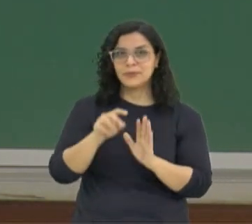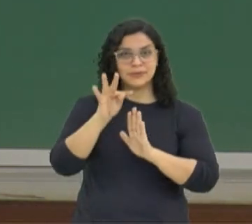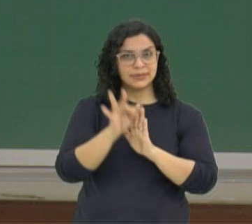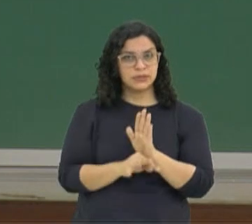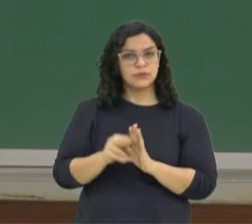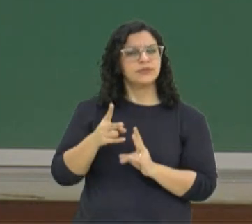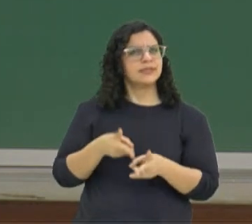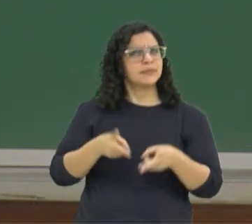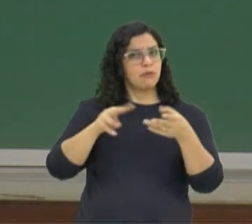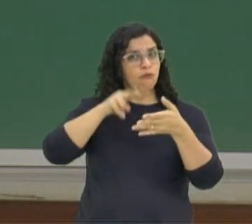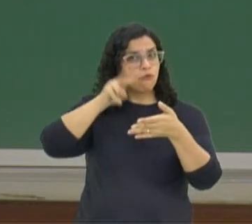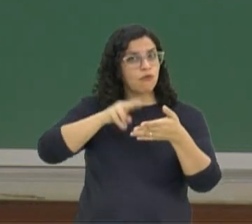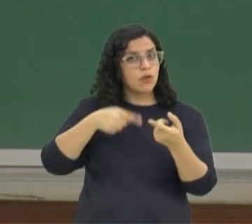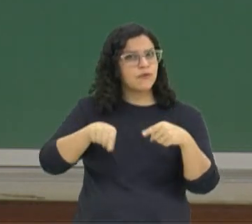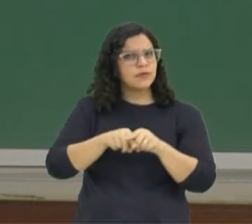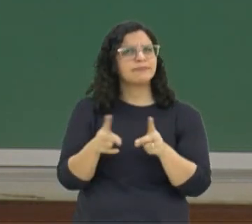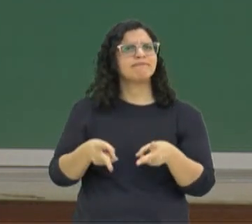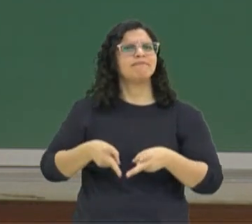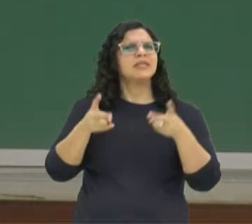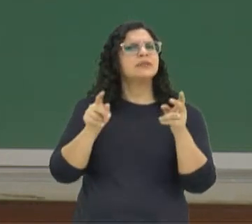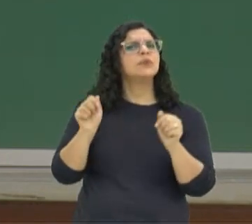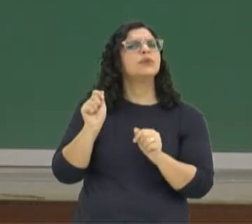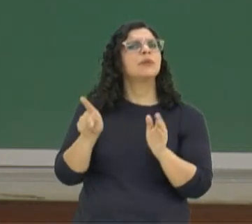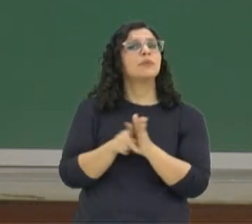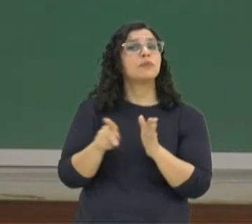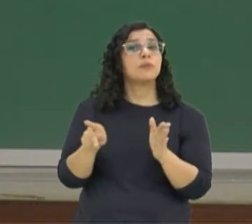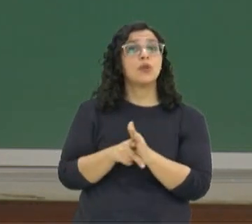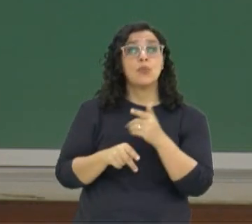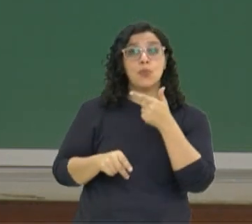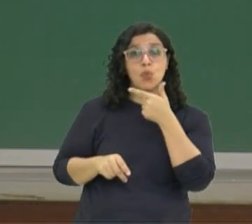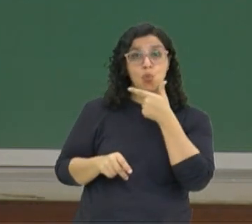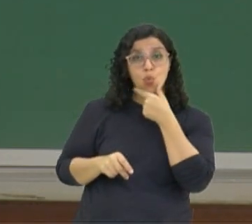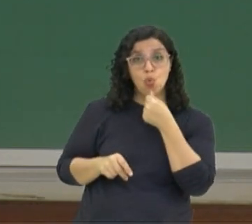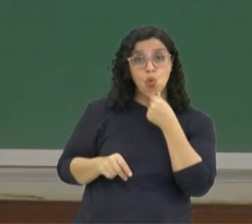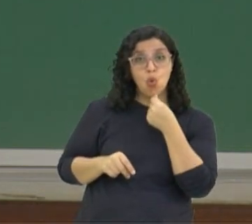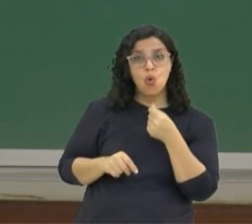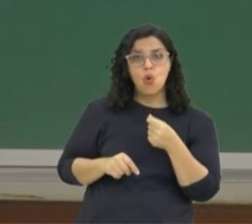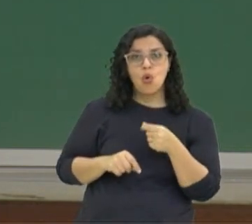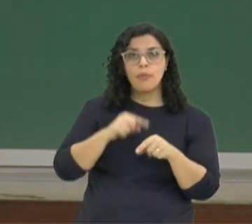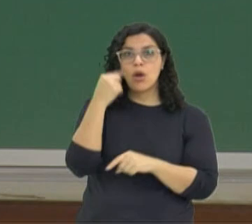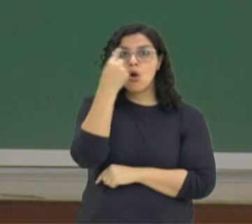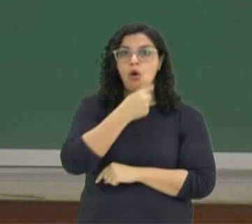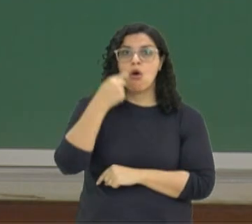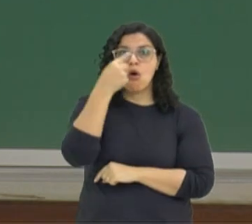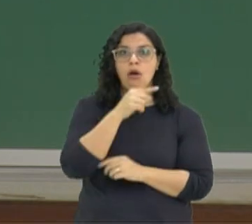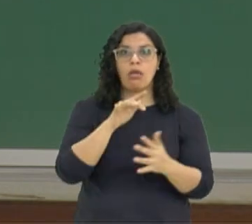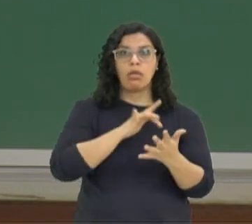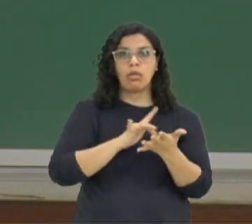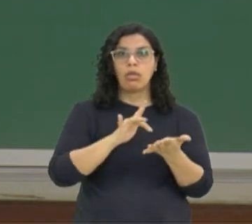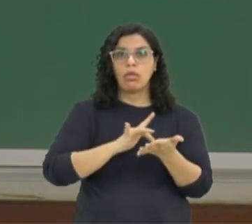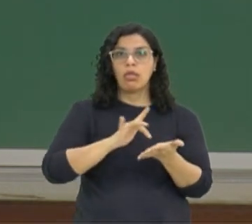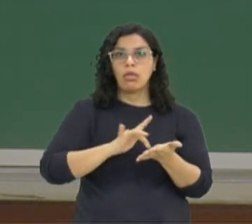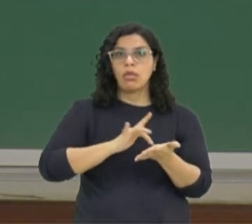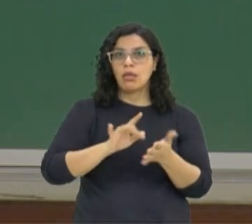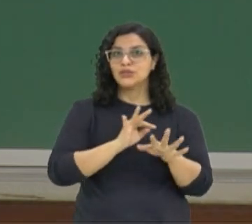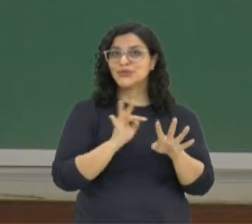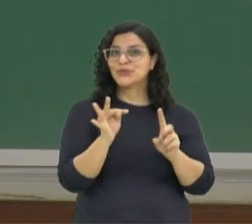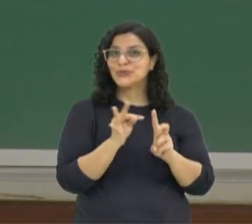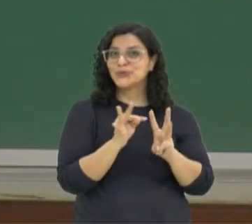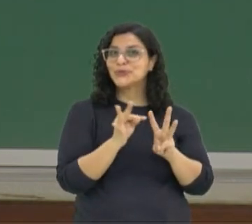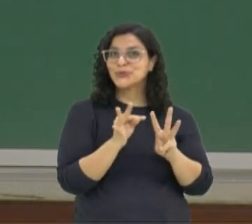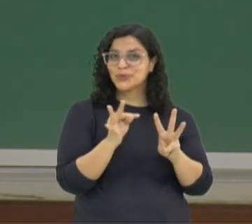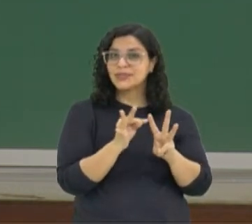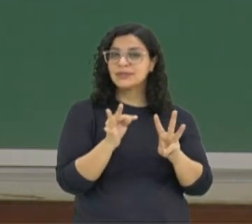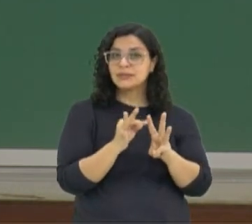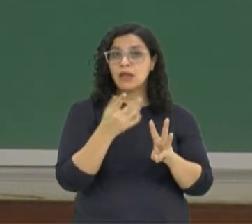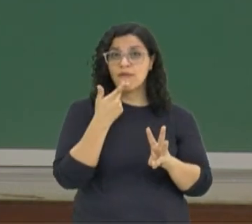Se vocês releram, né, vocês perceberam que o menino está usando excessivamente a rede social, tanto que ele